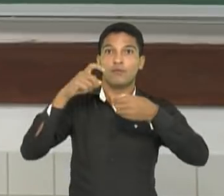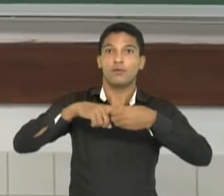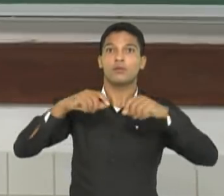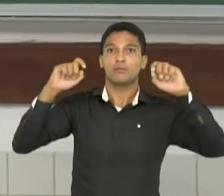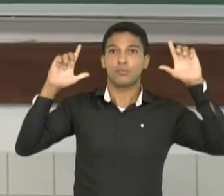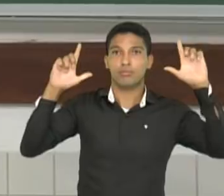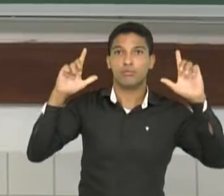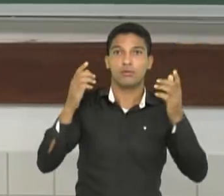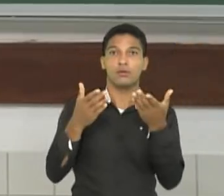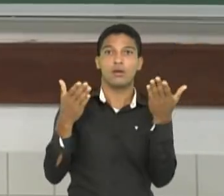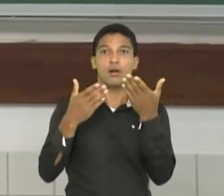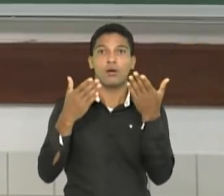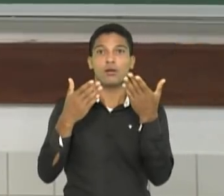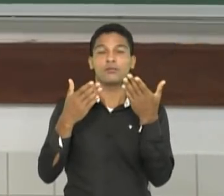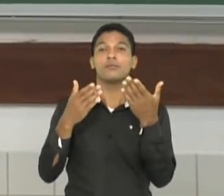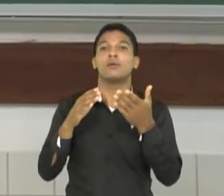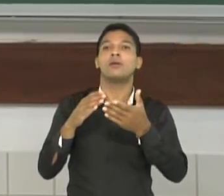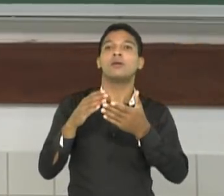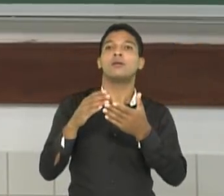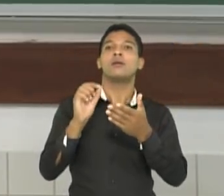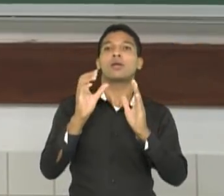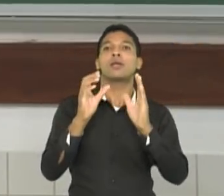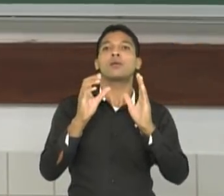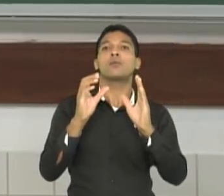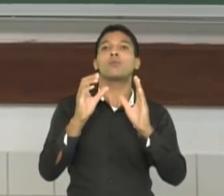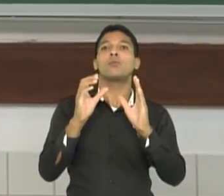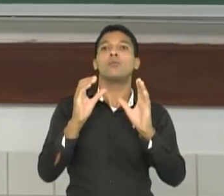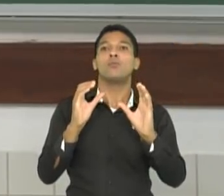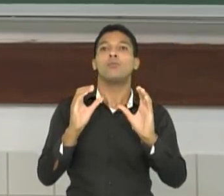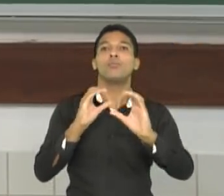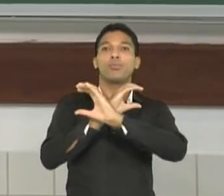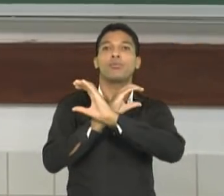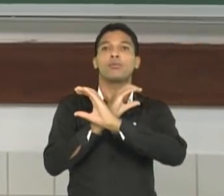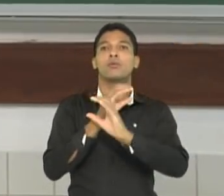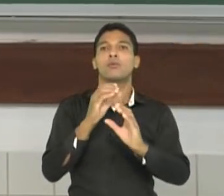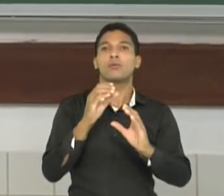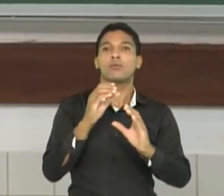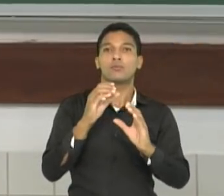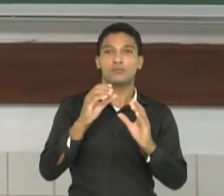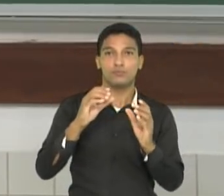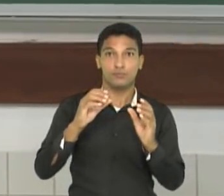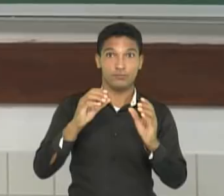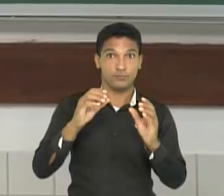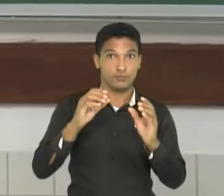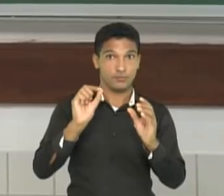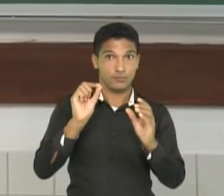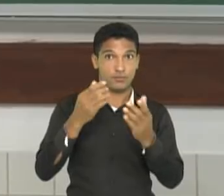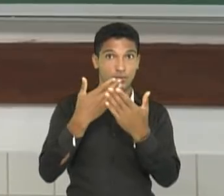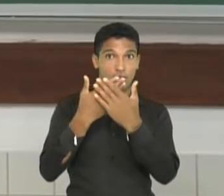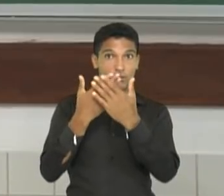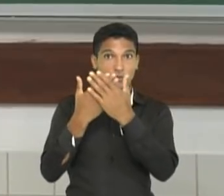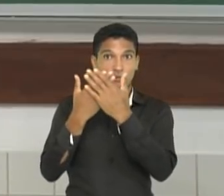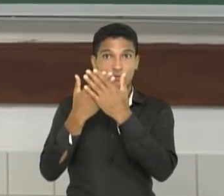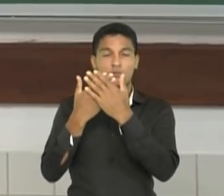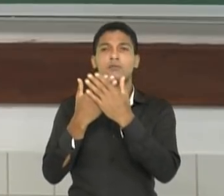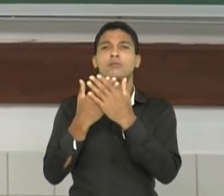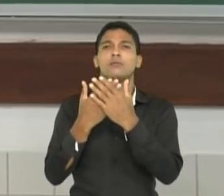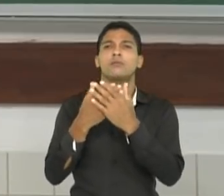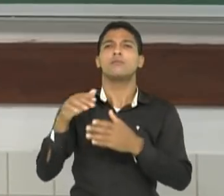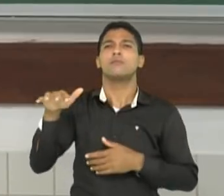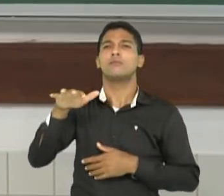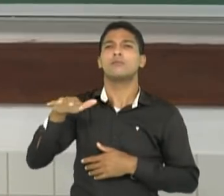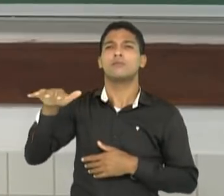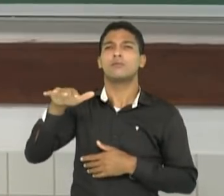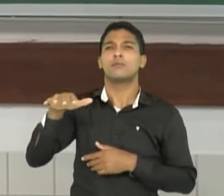Voltamos então para fechar essa parte da nossa aula. Então vimos ali espaço rural da região norte, quais atividades